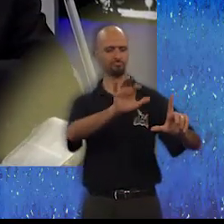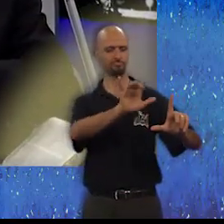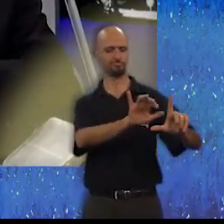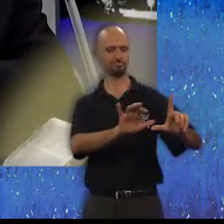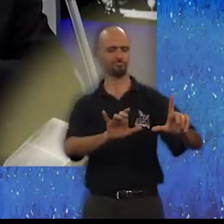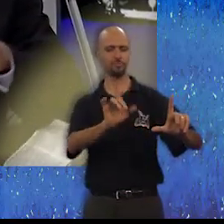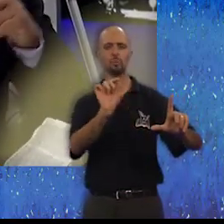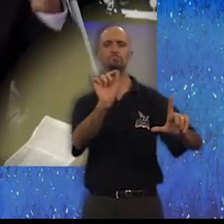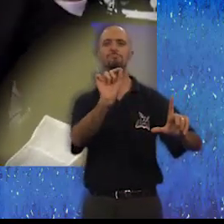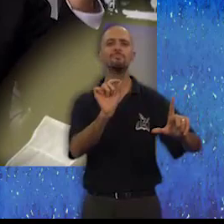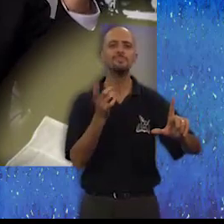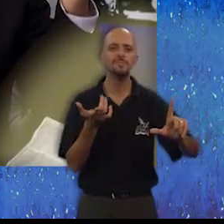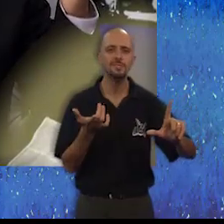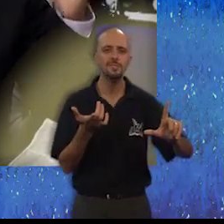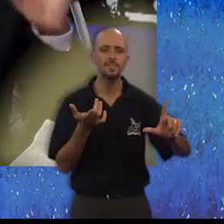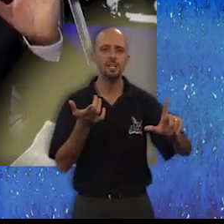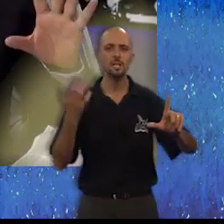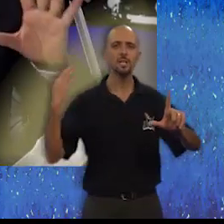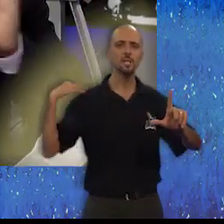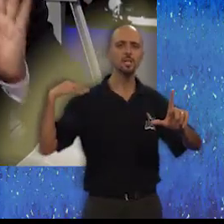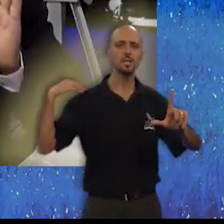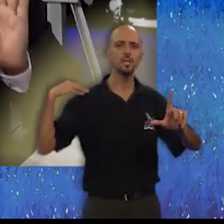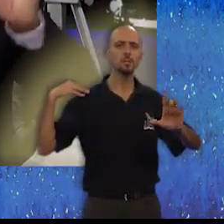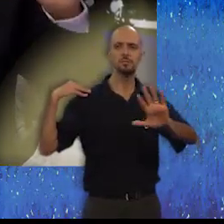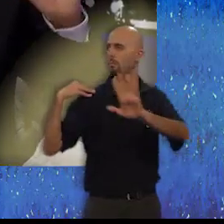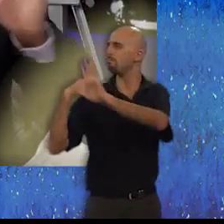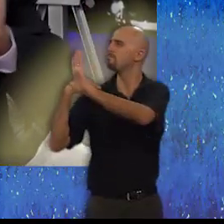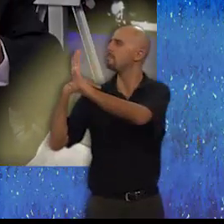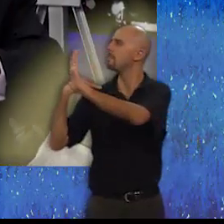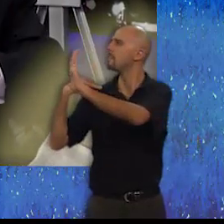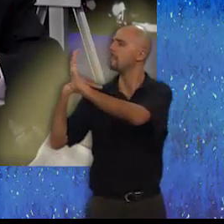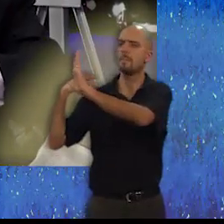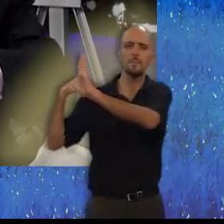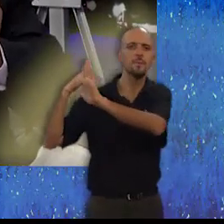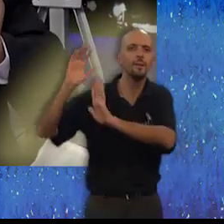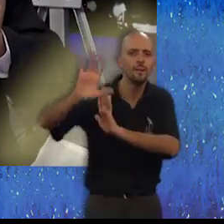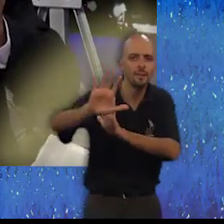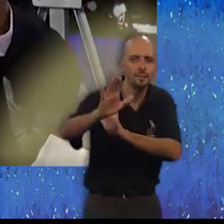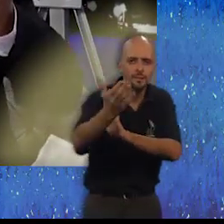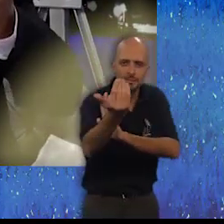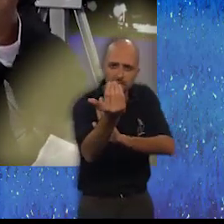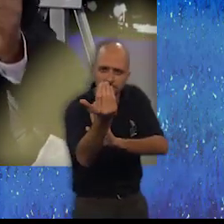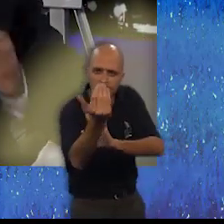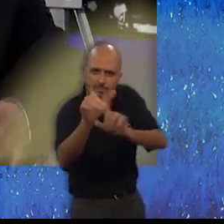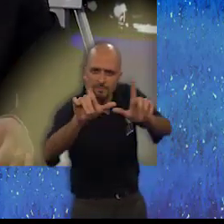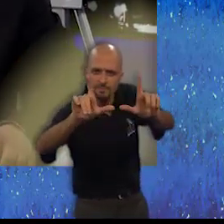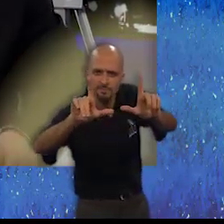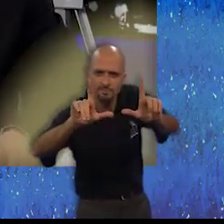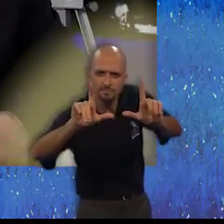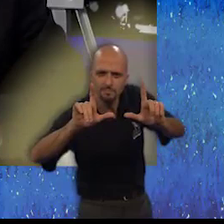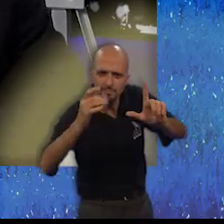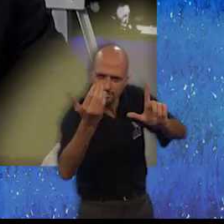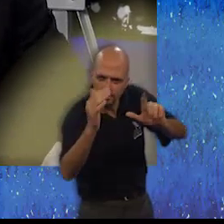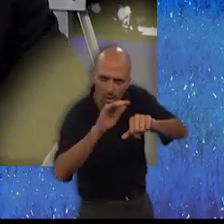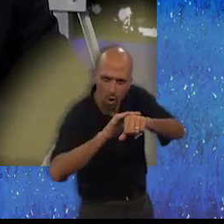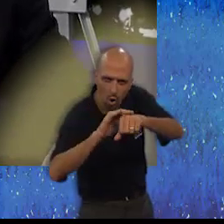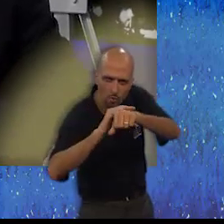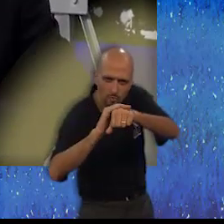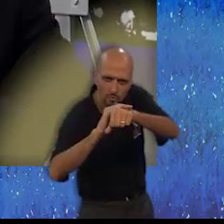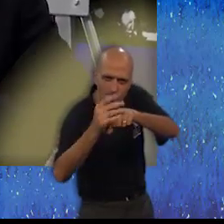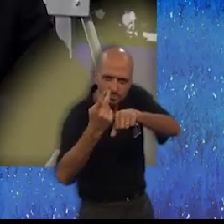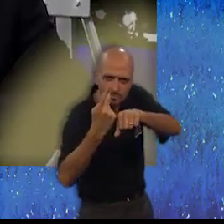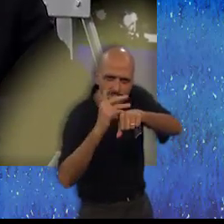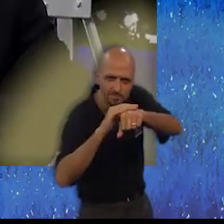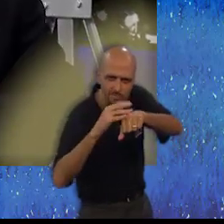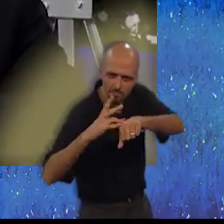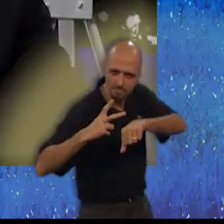lado. Tem alguém te chamando lá? Não, espera um pouquinho, não vá agora, espera um pouquinho. Vem mais perto, vem aqui, vem conversar comigo.